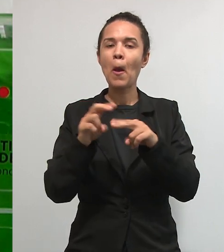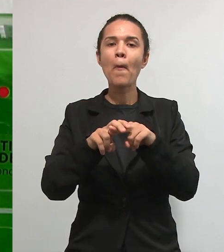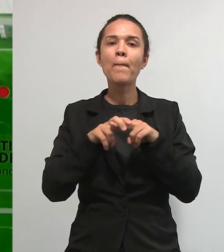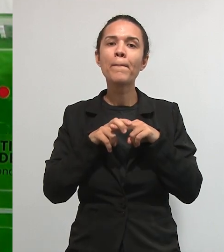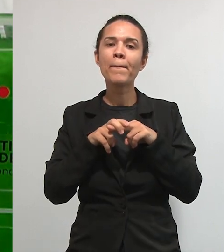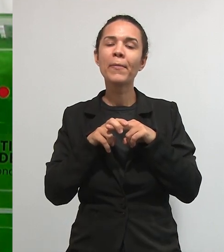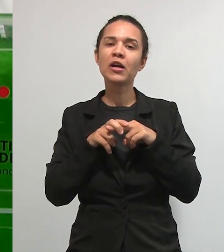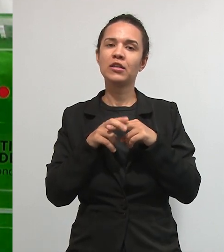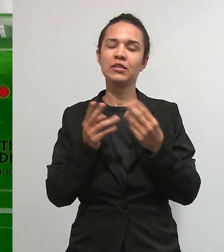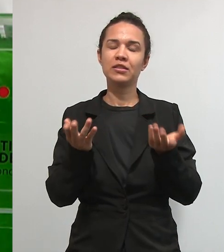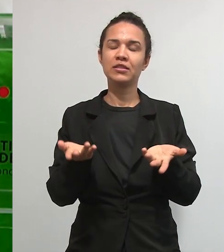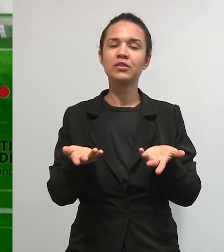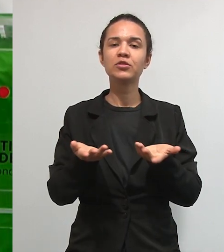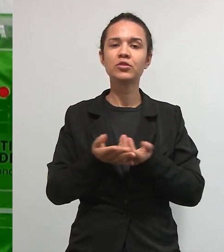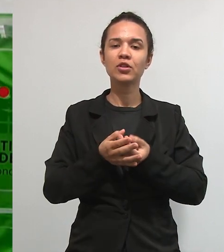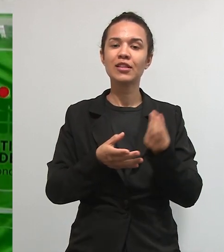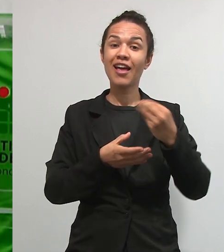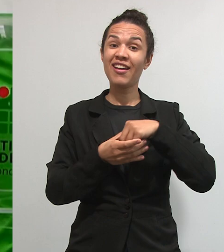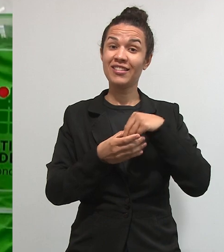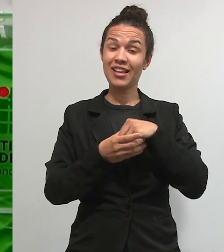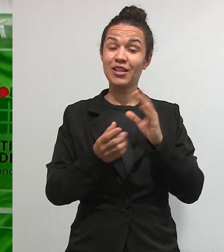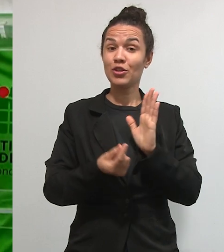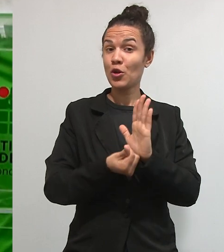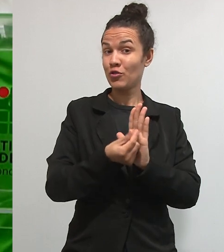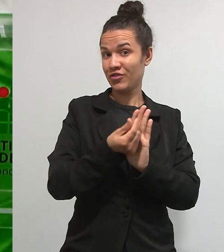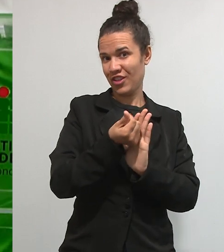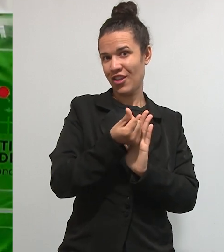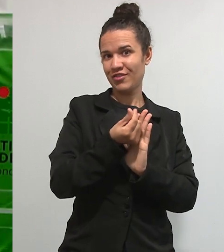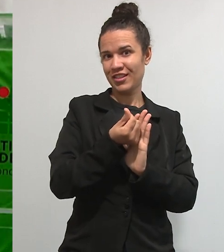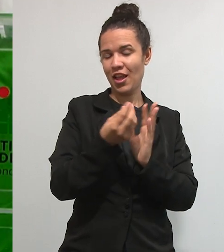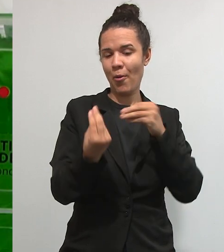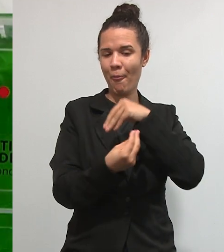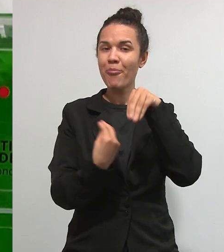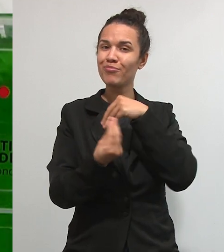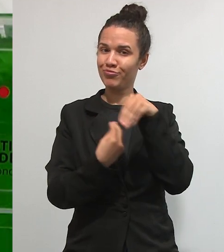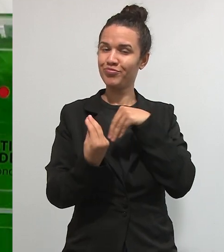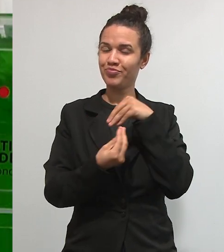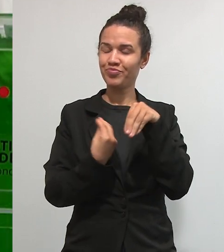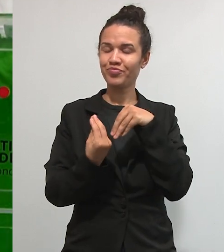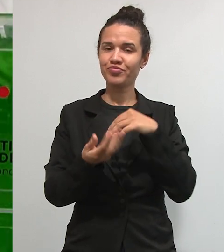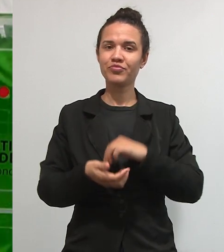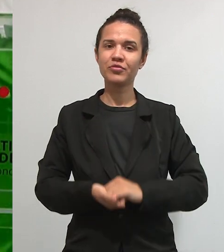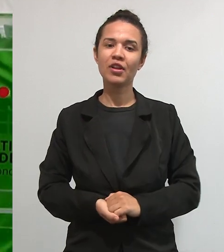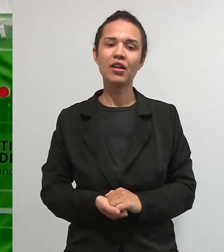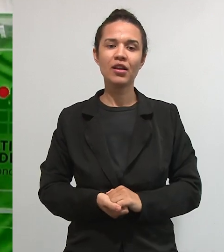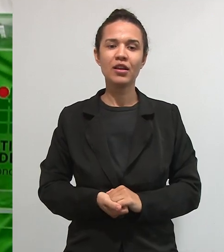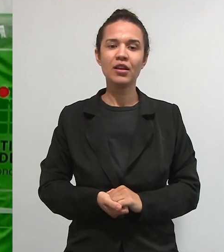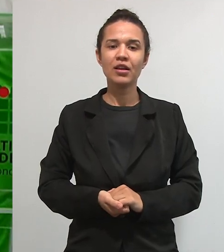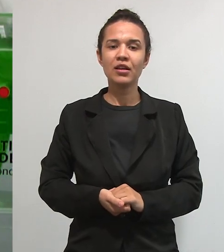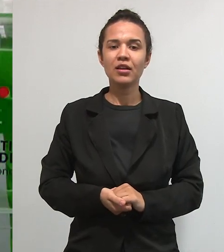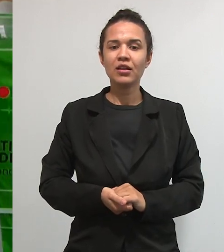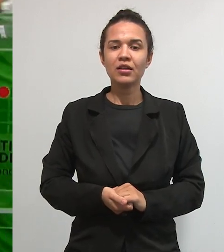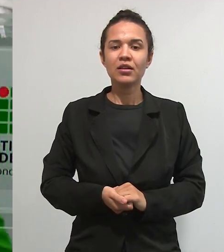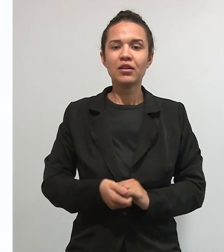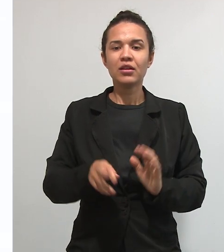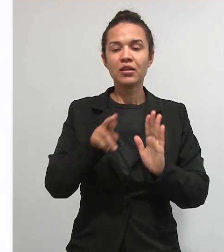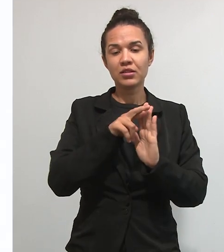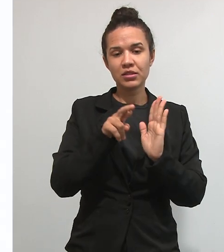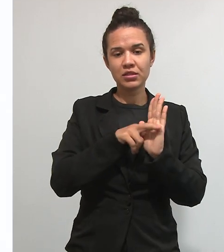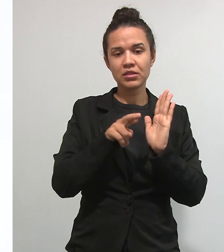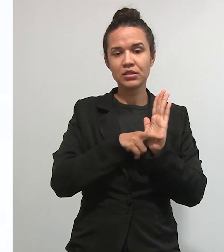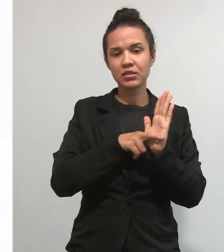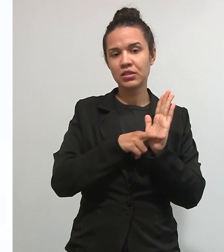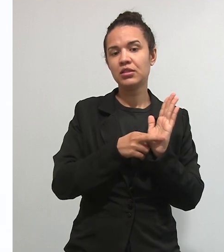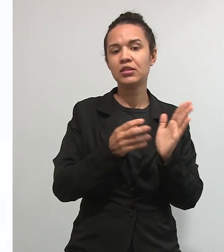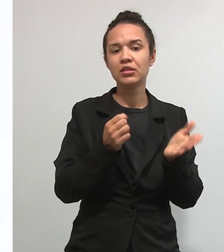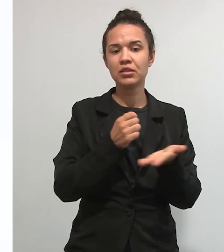isso que ela entraria ali no enfoque orçamentário, entraria no misto. Vamos ver aqui? Olha aqui, ó. O regime